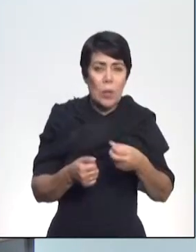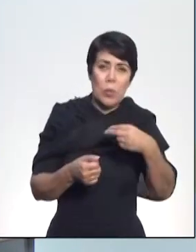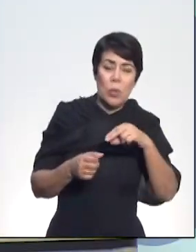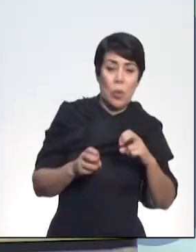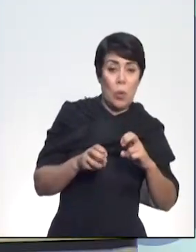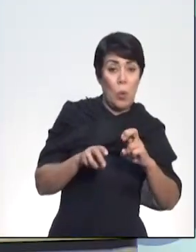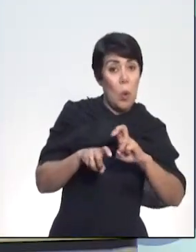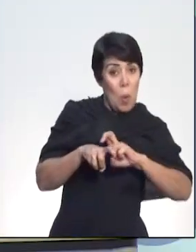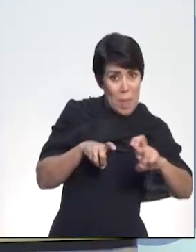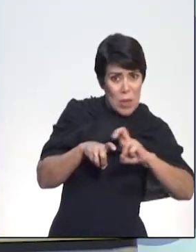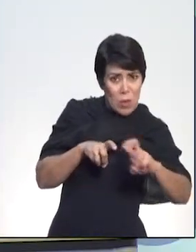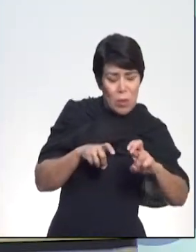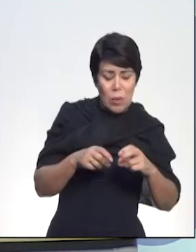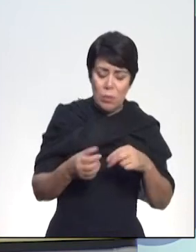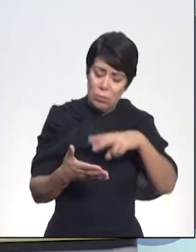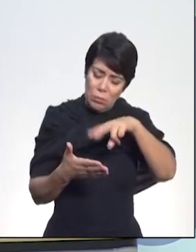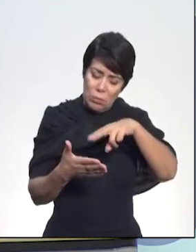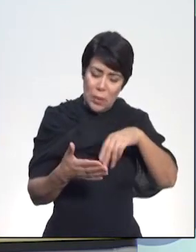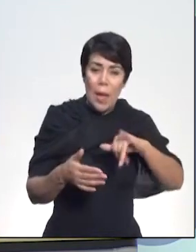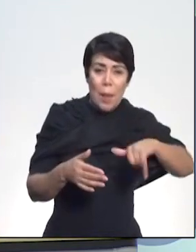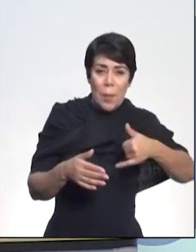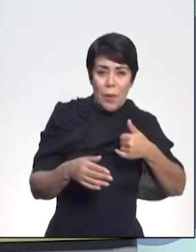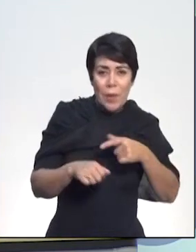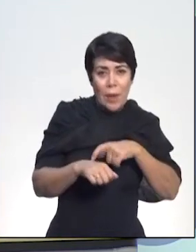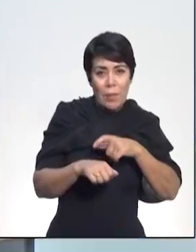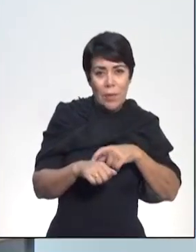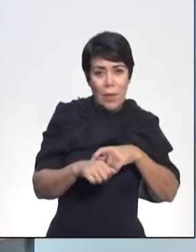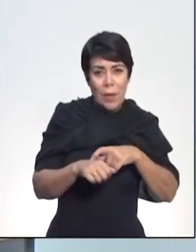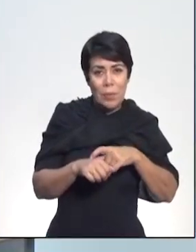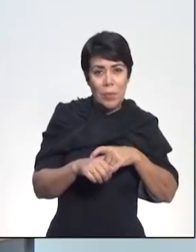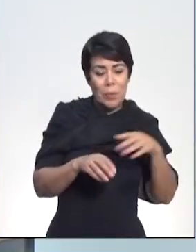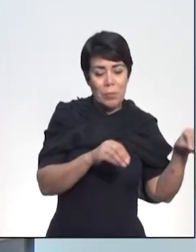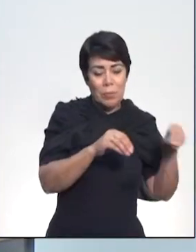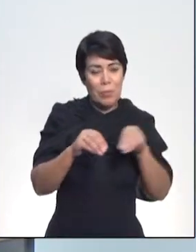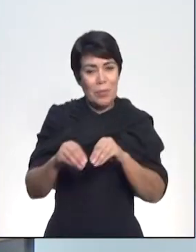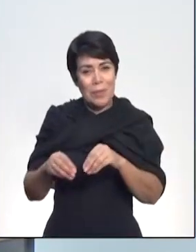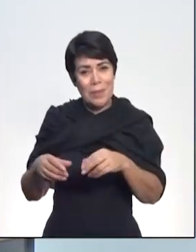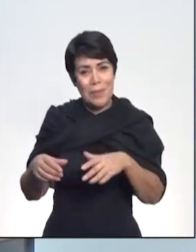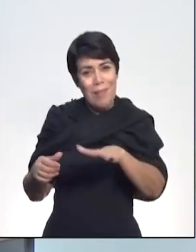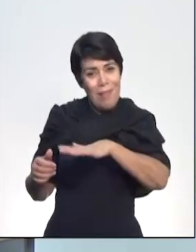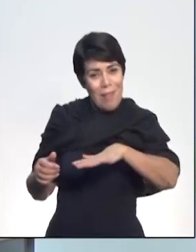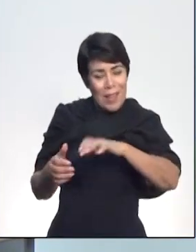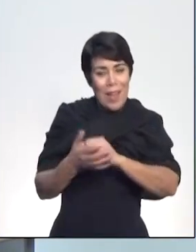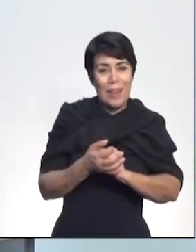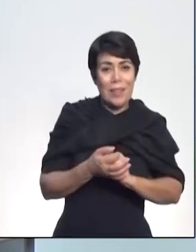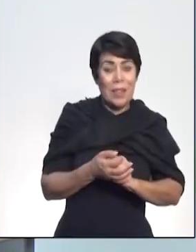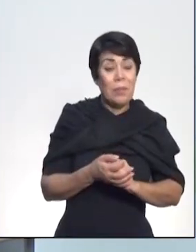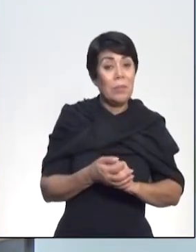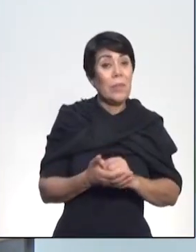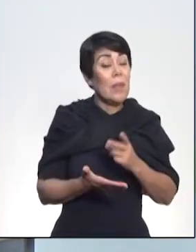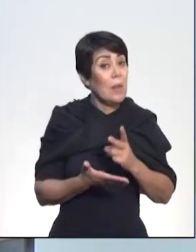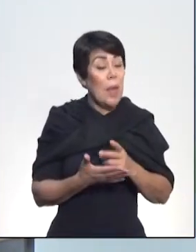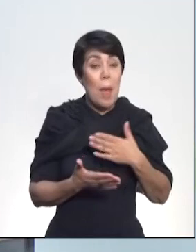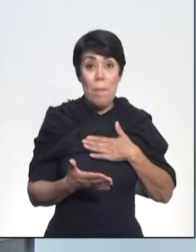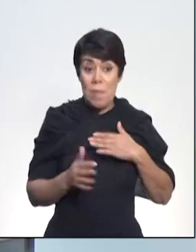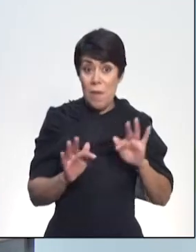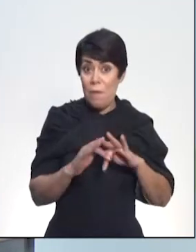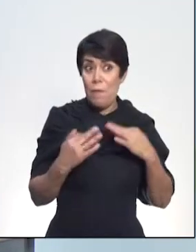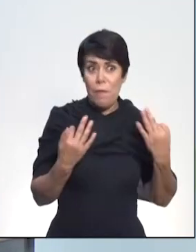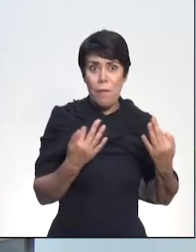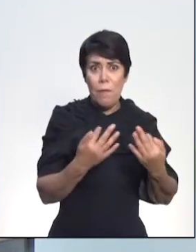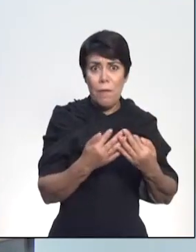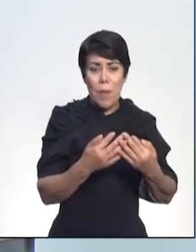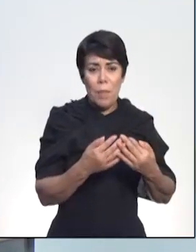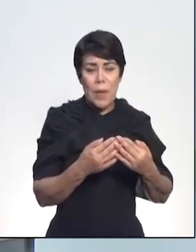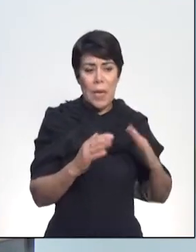área é humanas. E sempre gostei de compartilhar, então eu sempre liguei para a minha família, que sempre morou longe, para contar